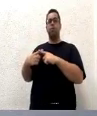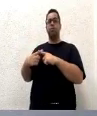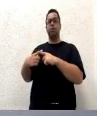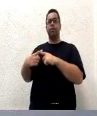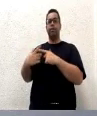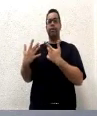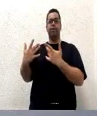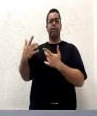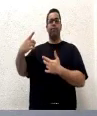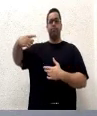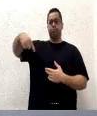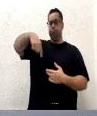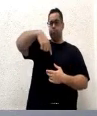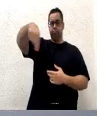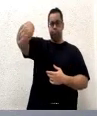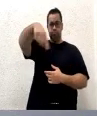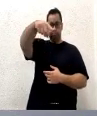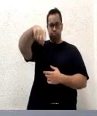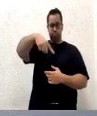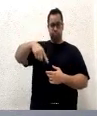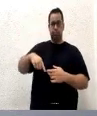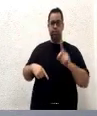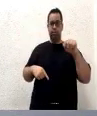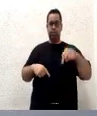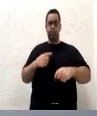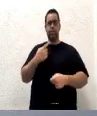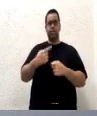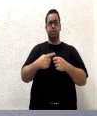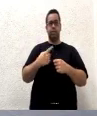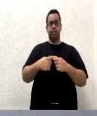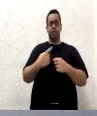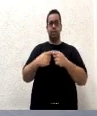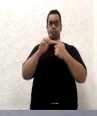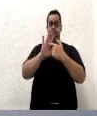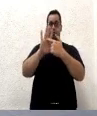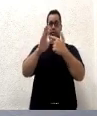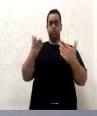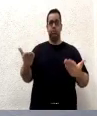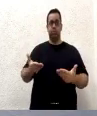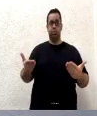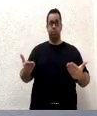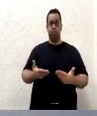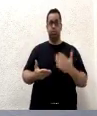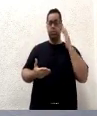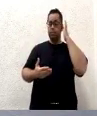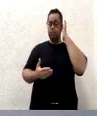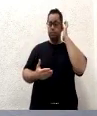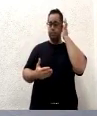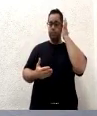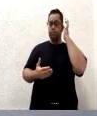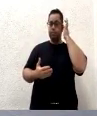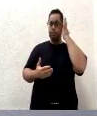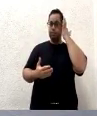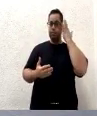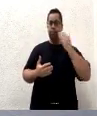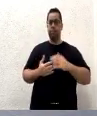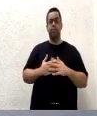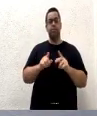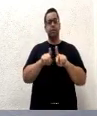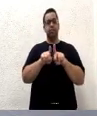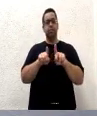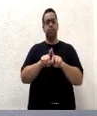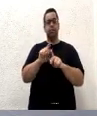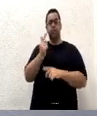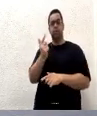município. Então, essa é a situação de hoje, diferente do que já está acontecendo no Brasil e até alguns municípios aqui da nossa região, que já